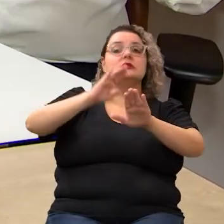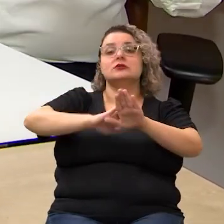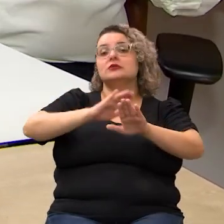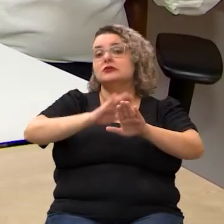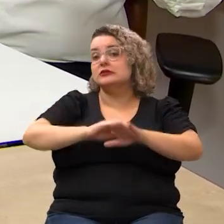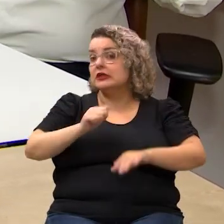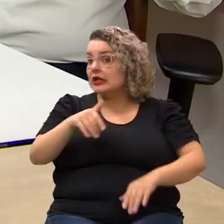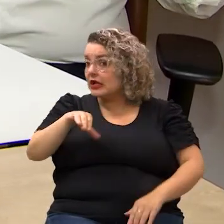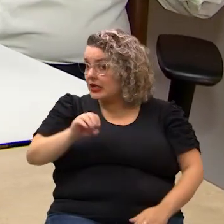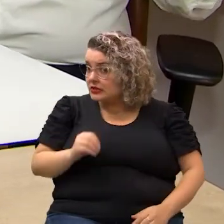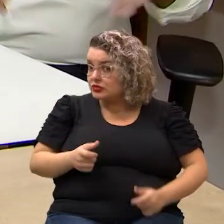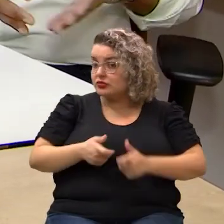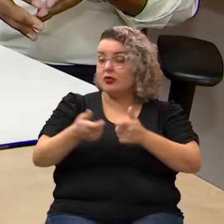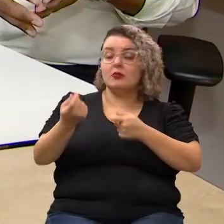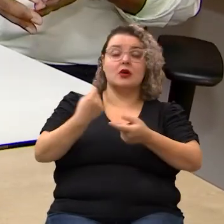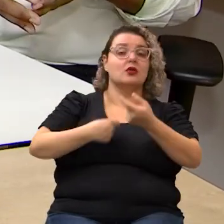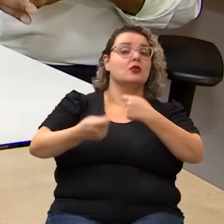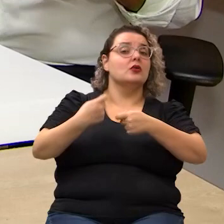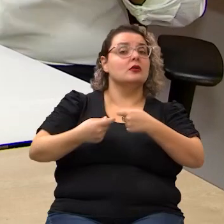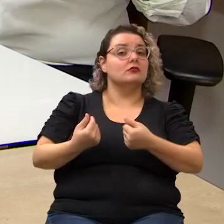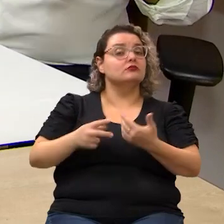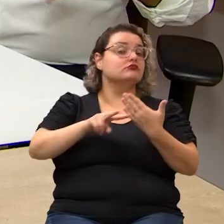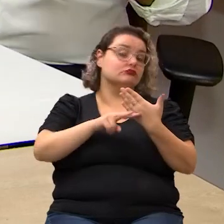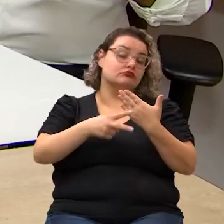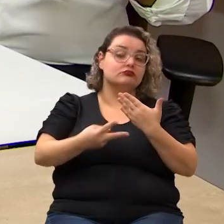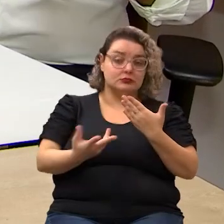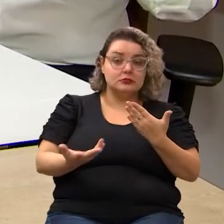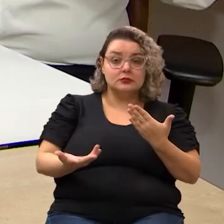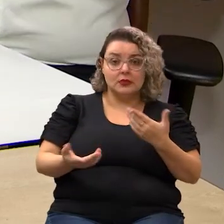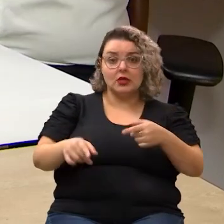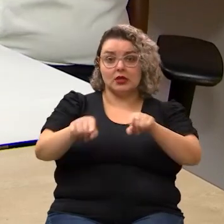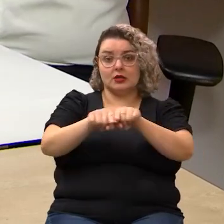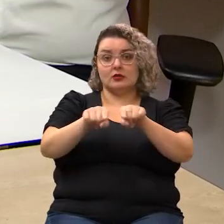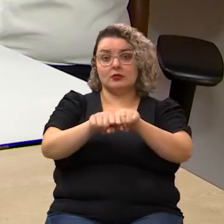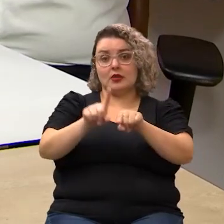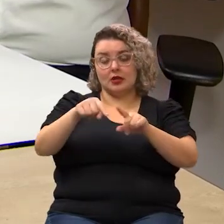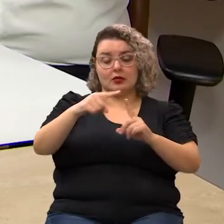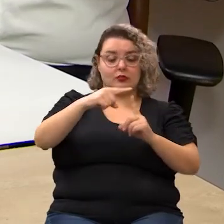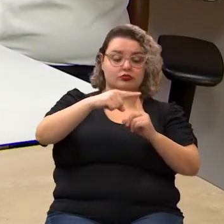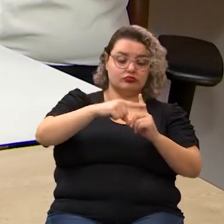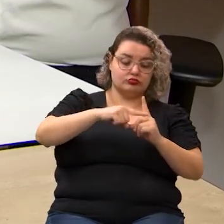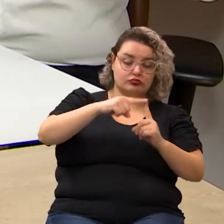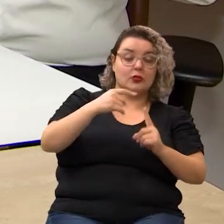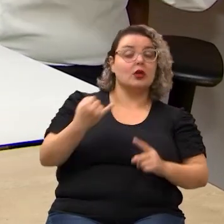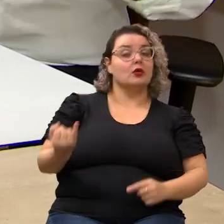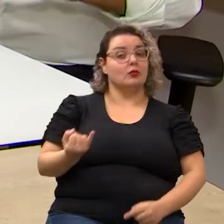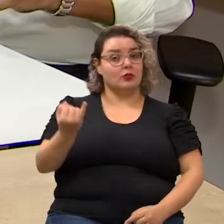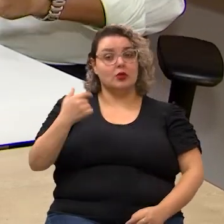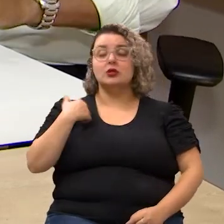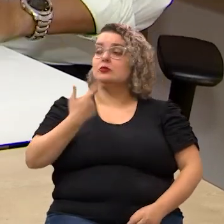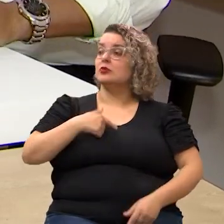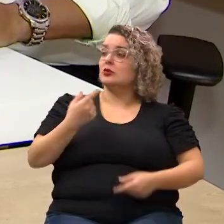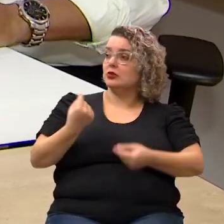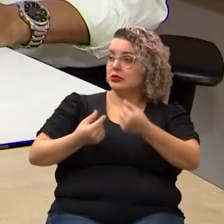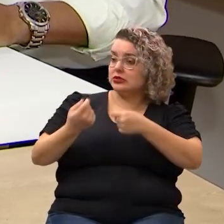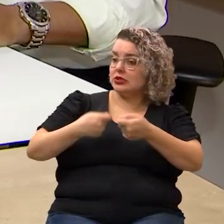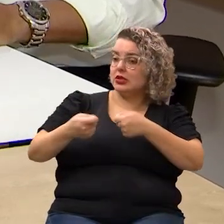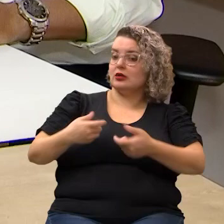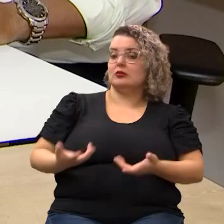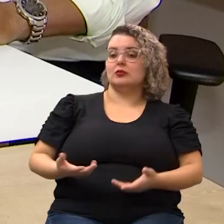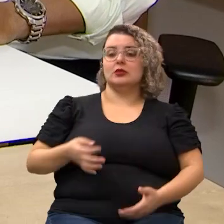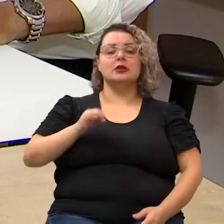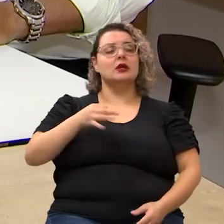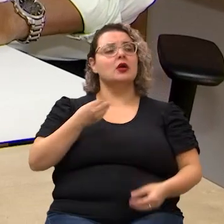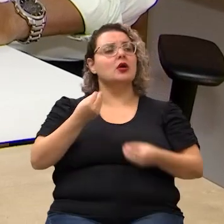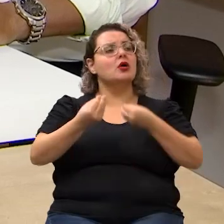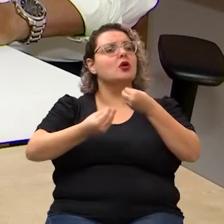das ações com maior volume de negociação e, consequentemente, também um termômetro bastante importante para a nossa economia.